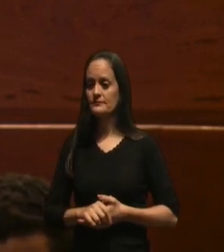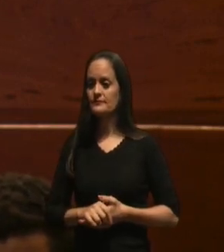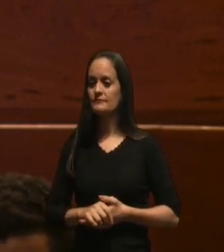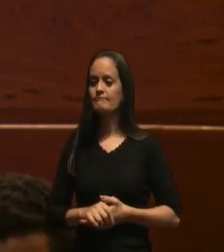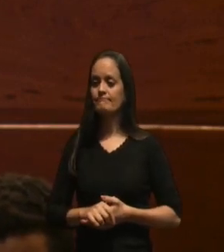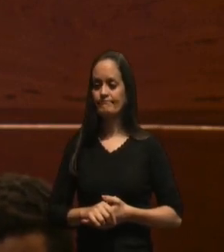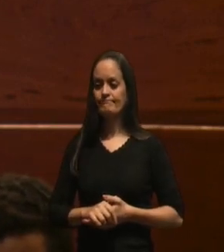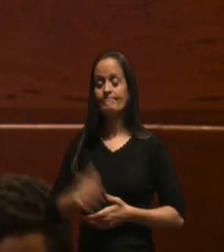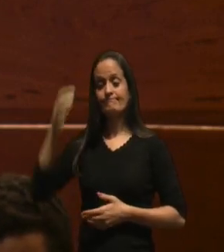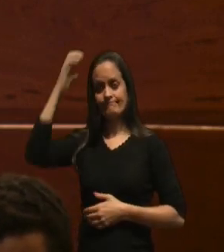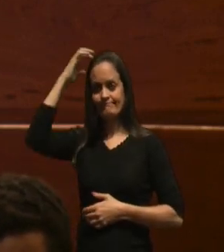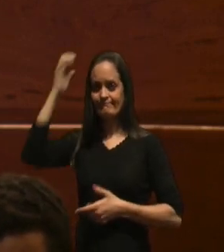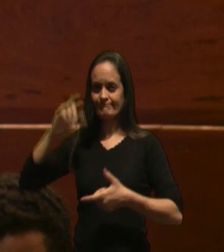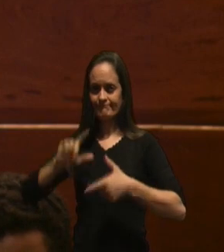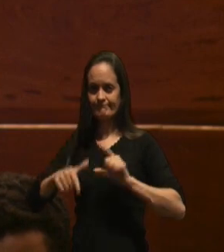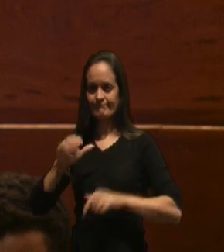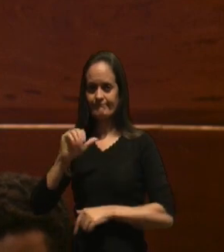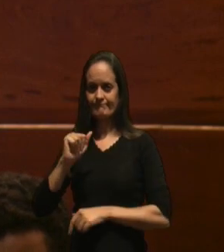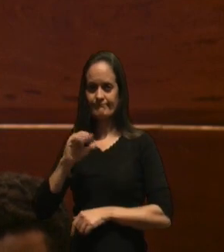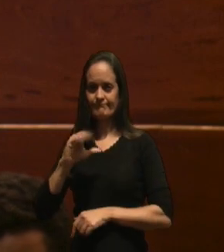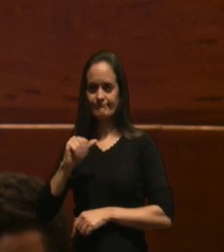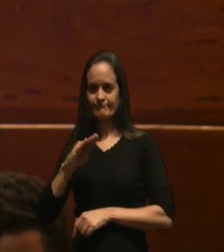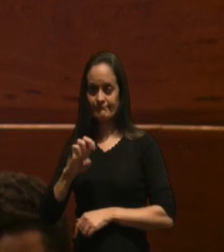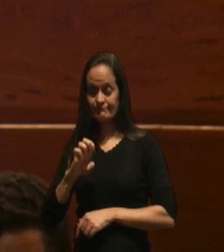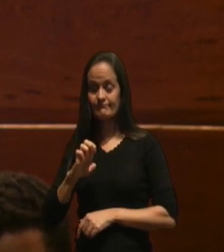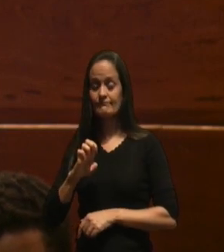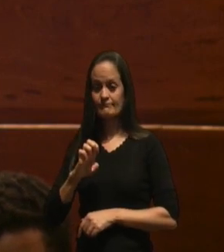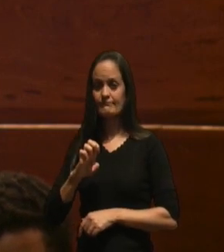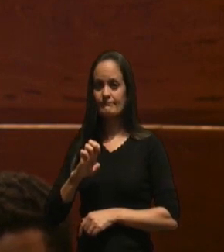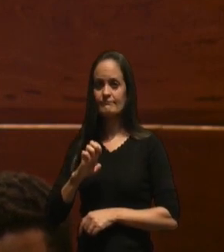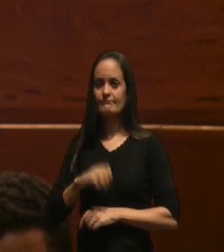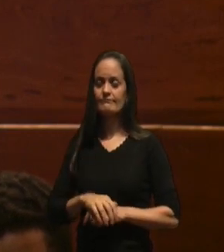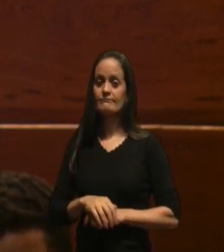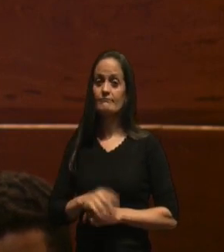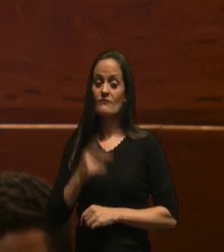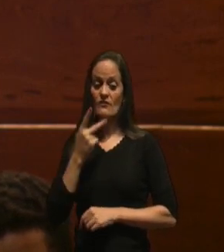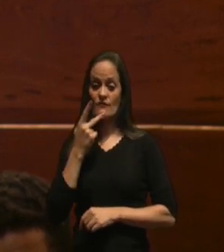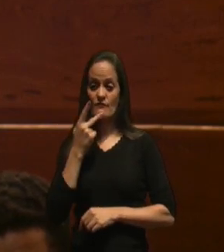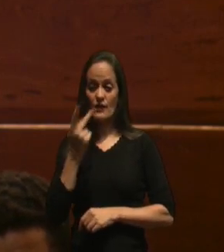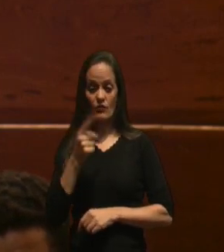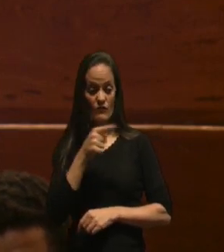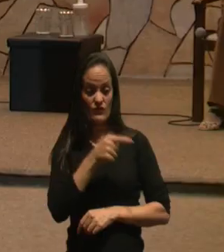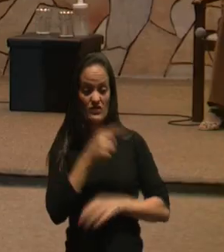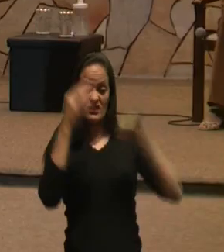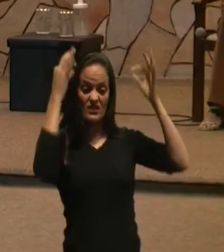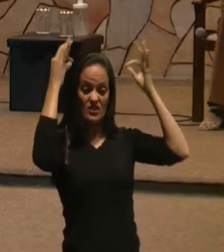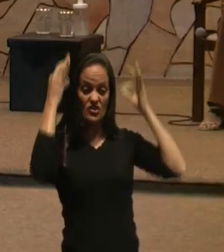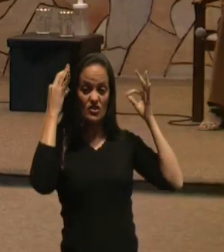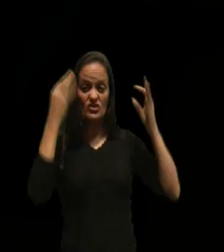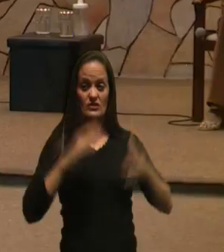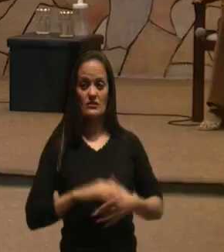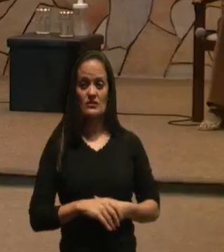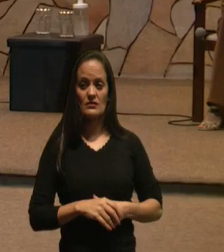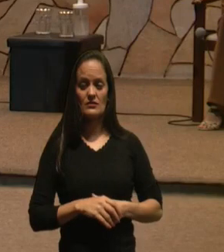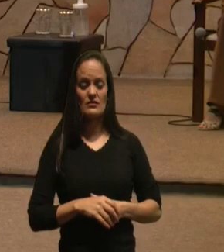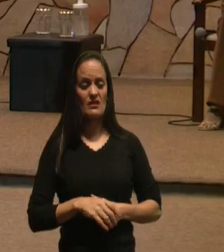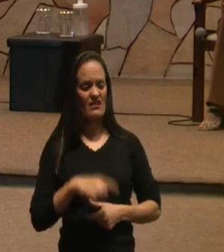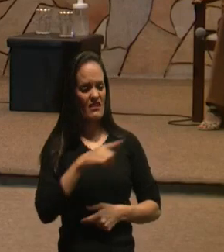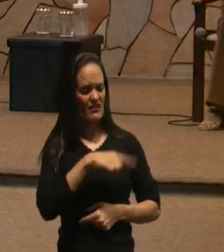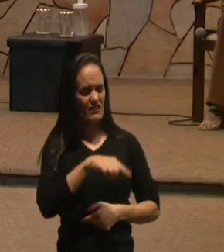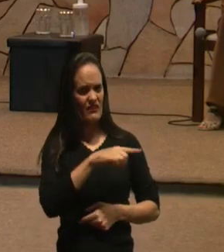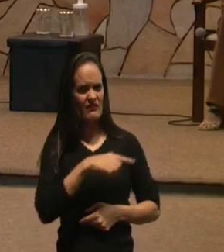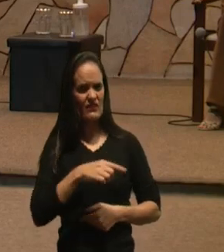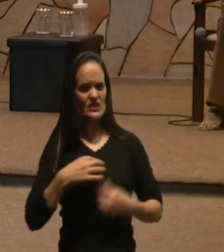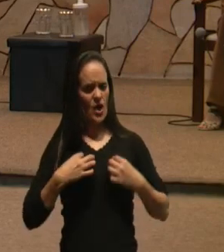o rei de Israel, Acabe, astutamente disse assim: você, Josafá, você vai com as vestes de rei, eu, no entanto, vou